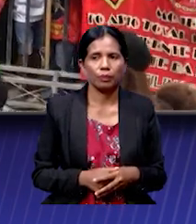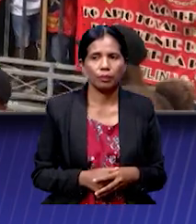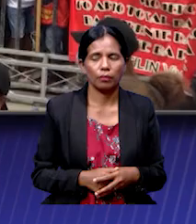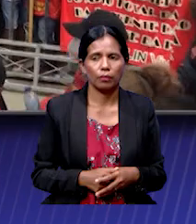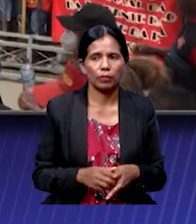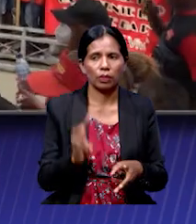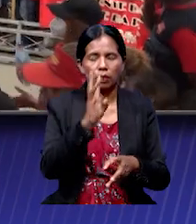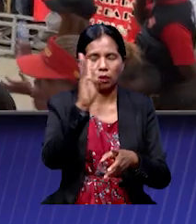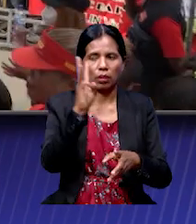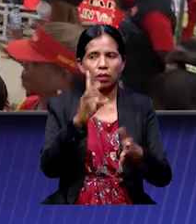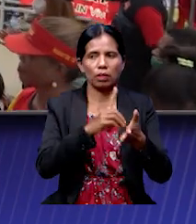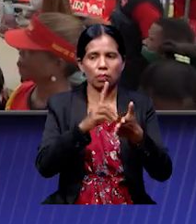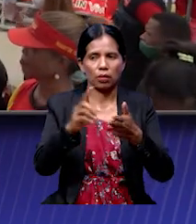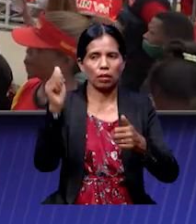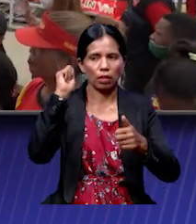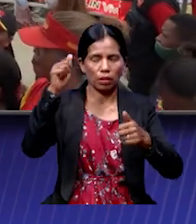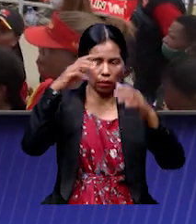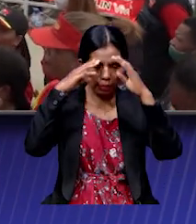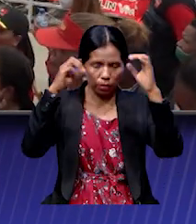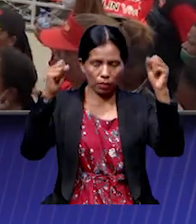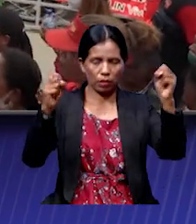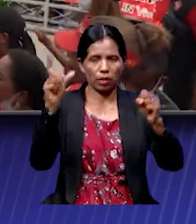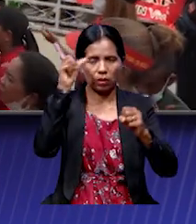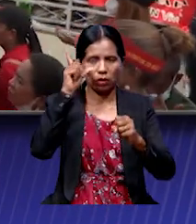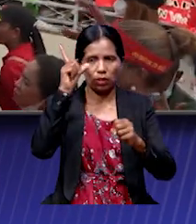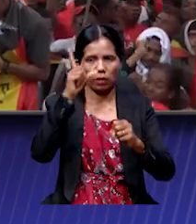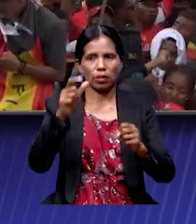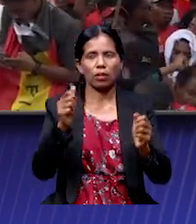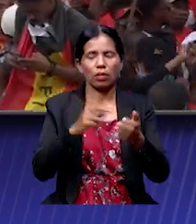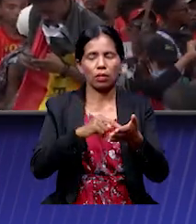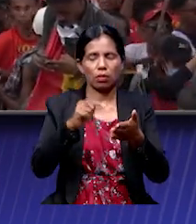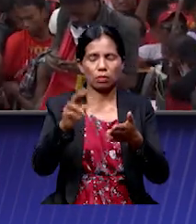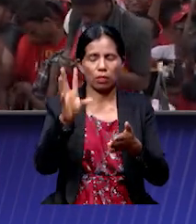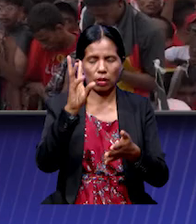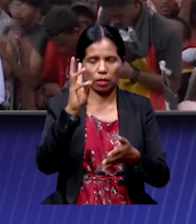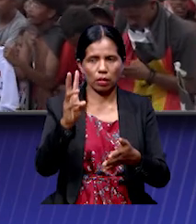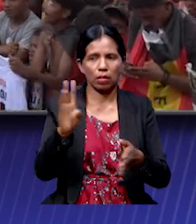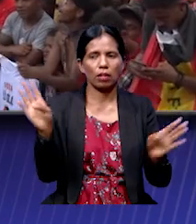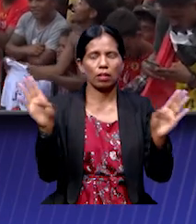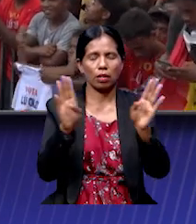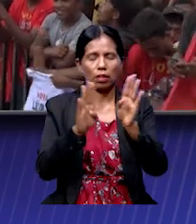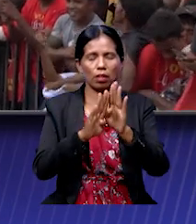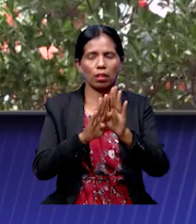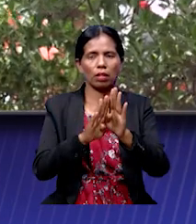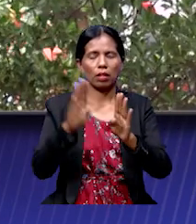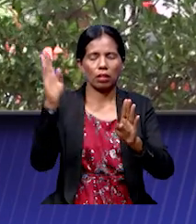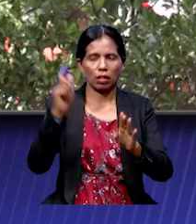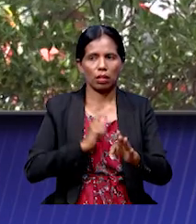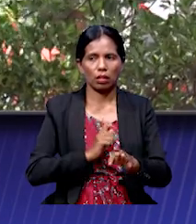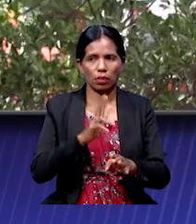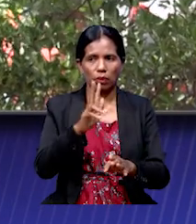Quarta semana ne candidato presidente república Francisco Guterres Lolo ho numero sorteio nen takan ye campanha iha tasi tolo